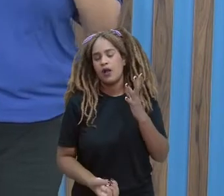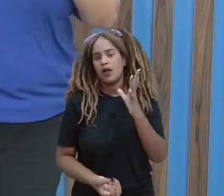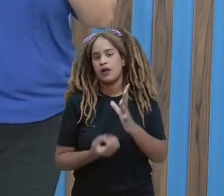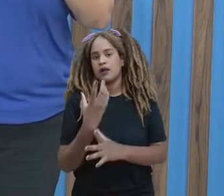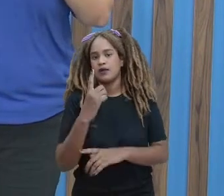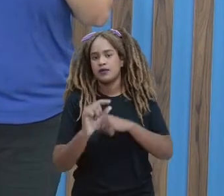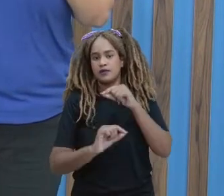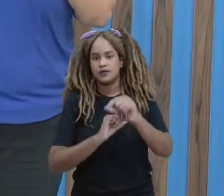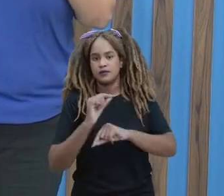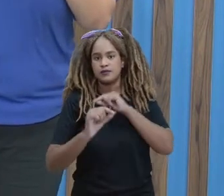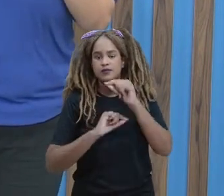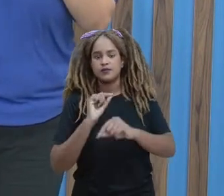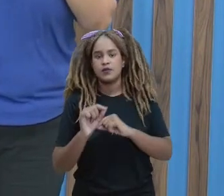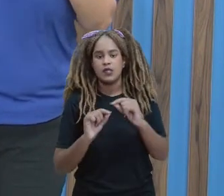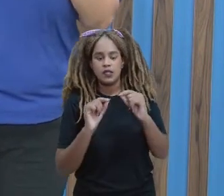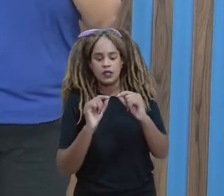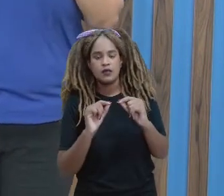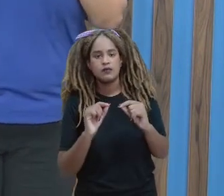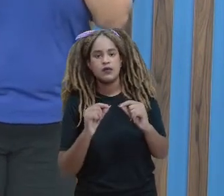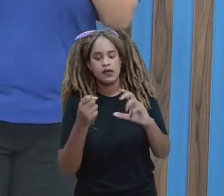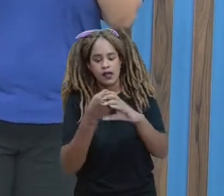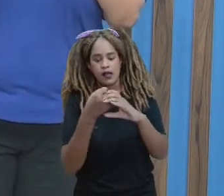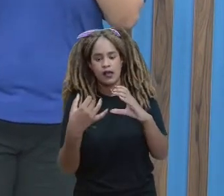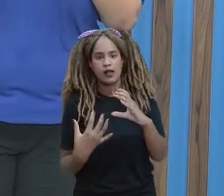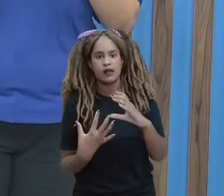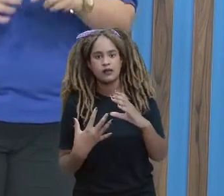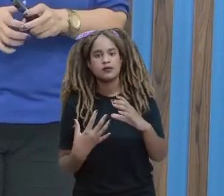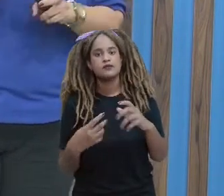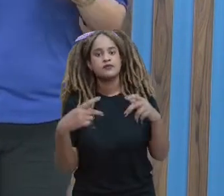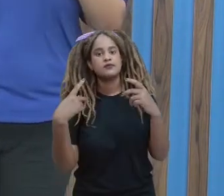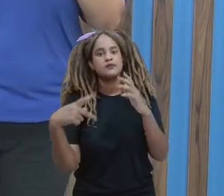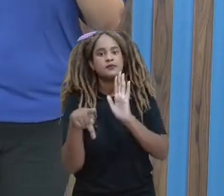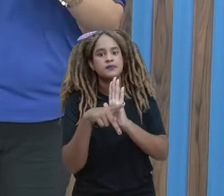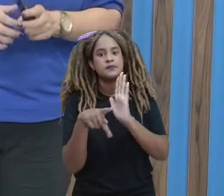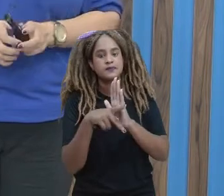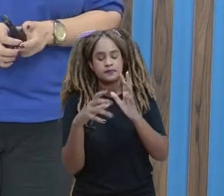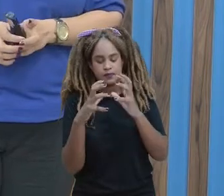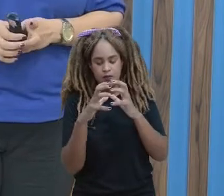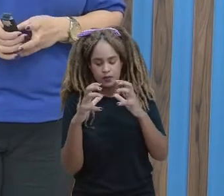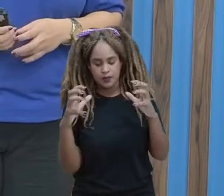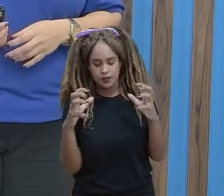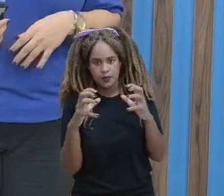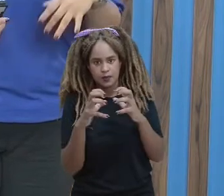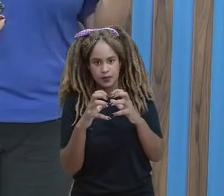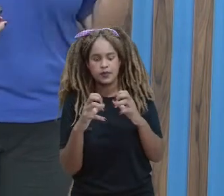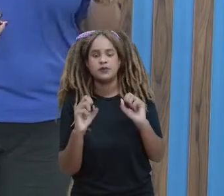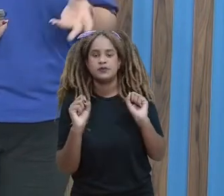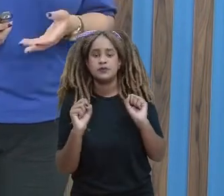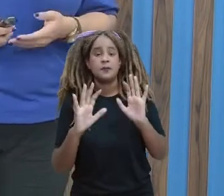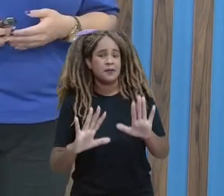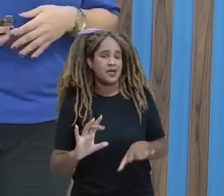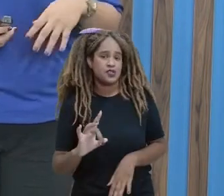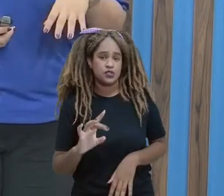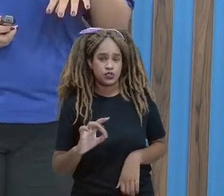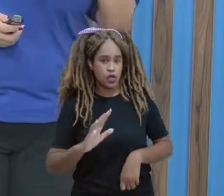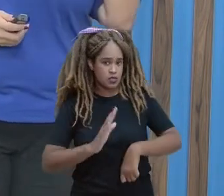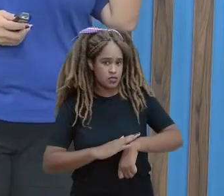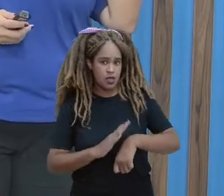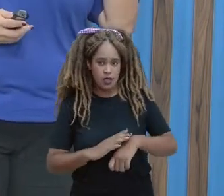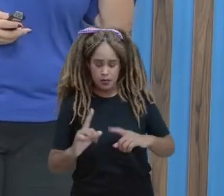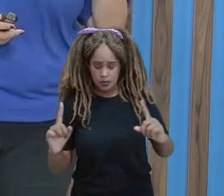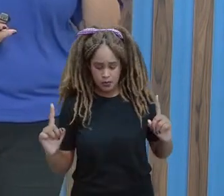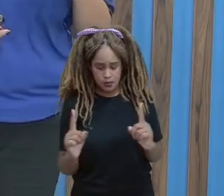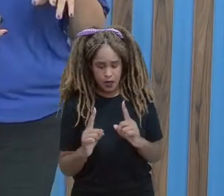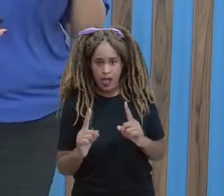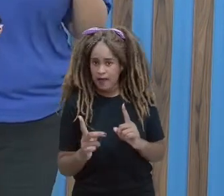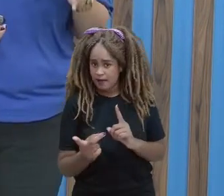consegue conferir aquela agulha uma magnetização, tá? Mas aquilo é temporário, tá certo? A agulha não vai